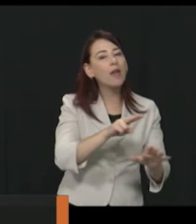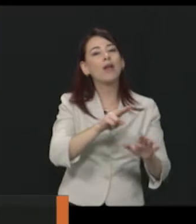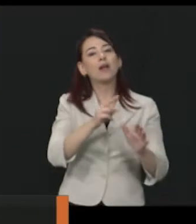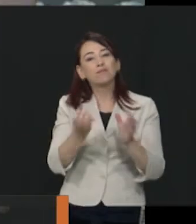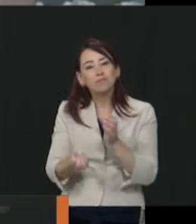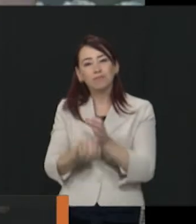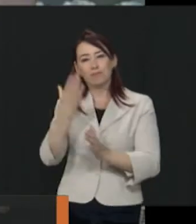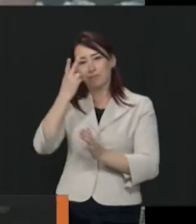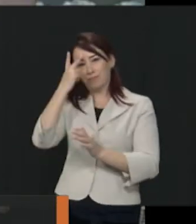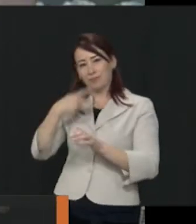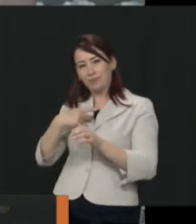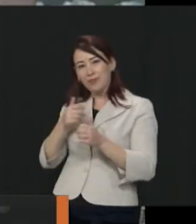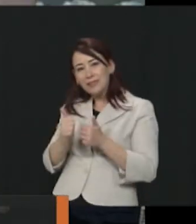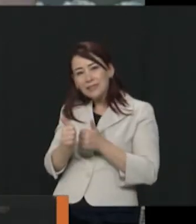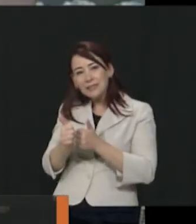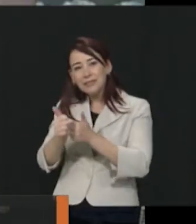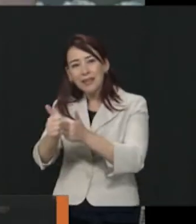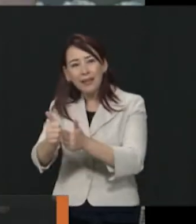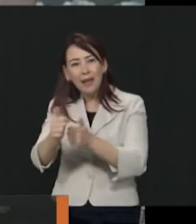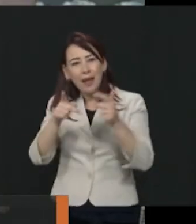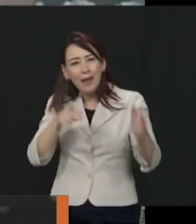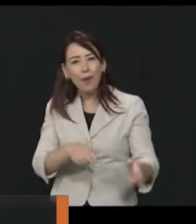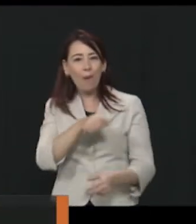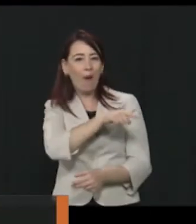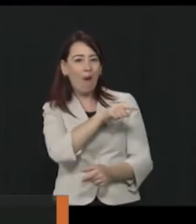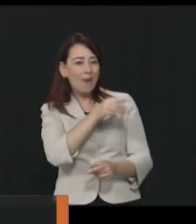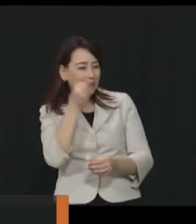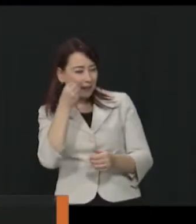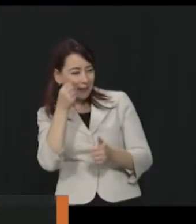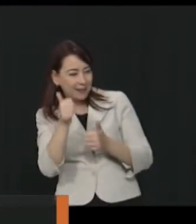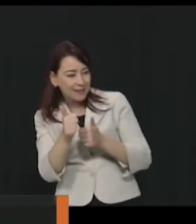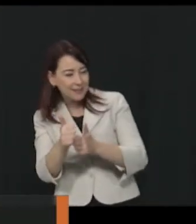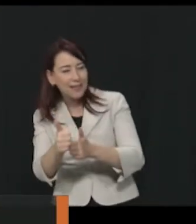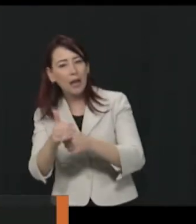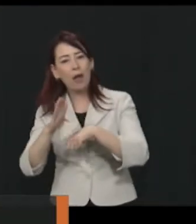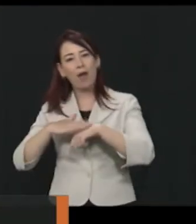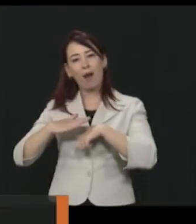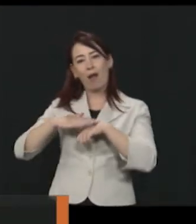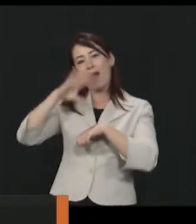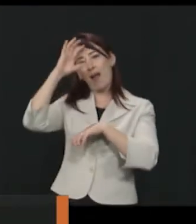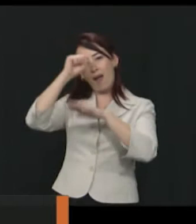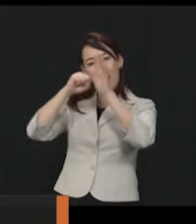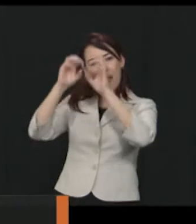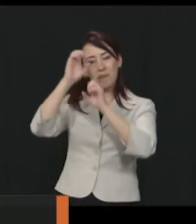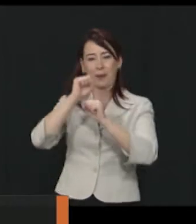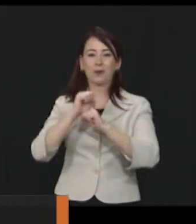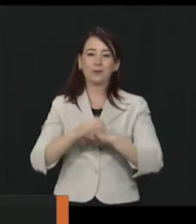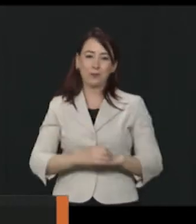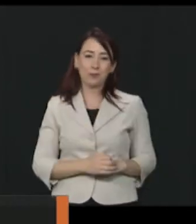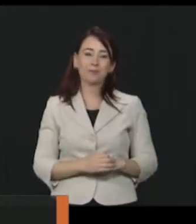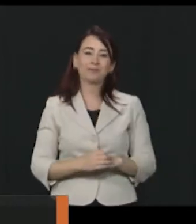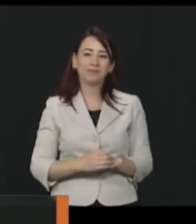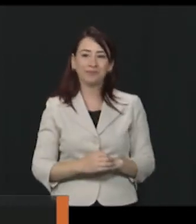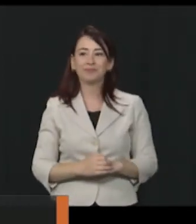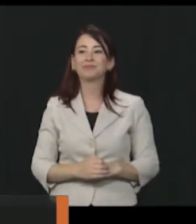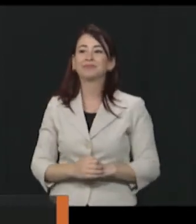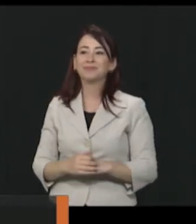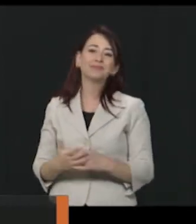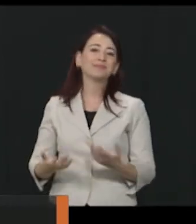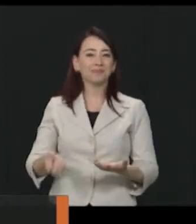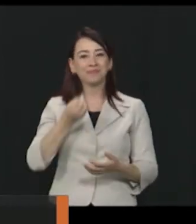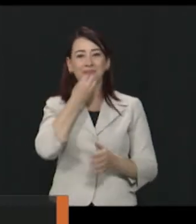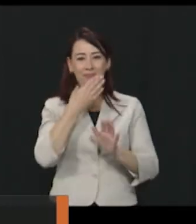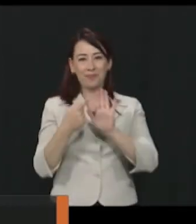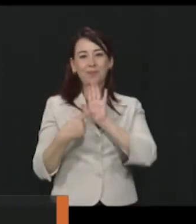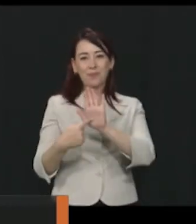ela tentava seguir a linha daquele trabalho e aprender, então, esse trabalho. Gente, que bacana, temos